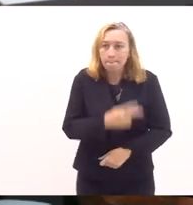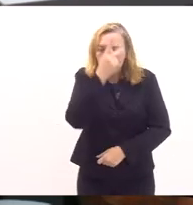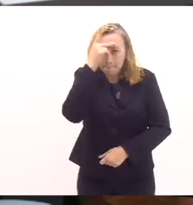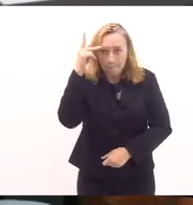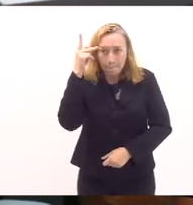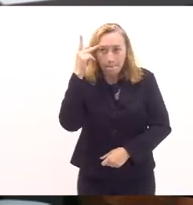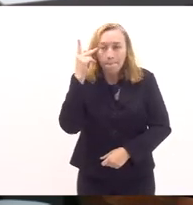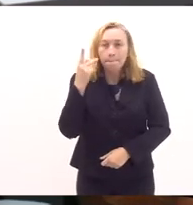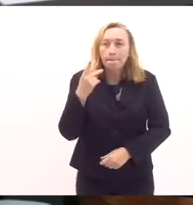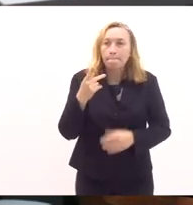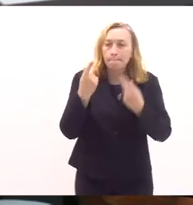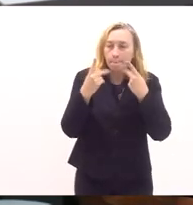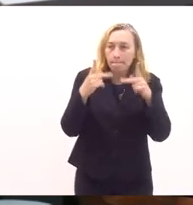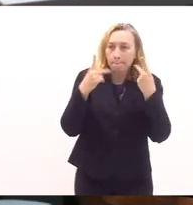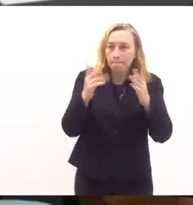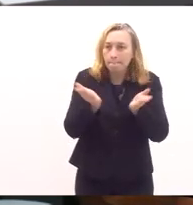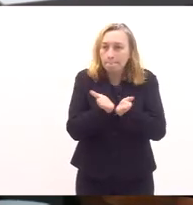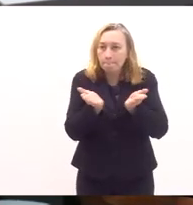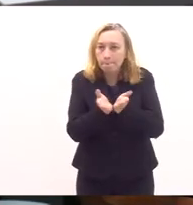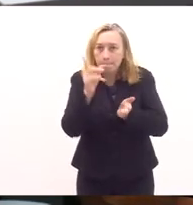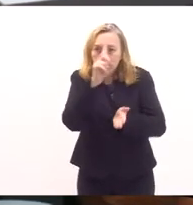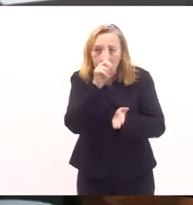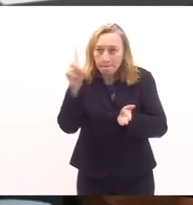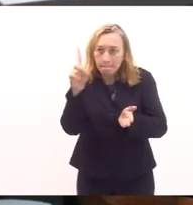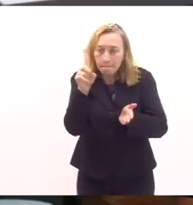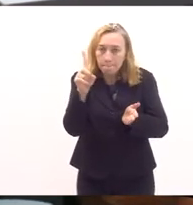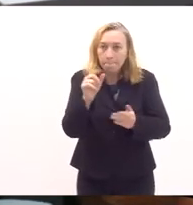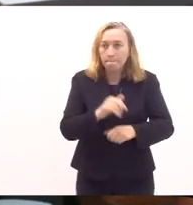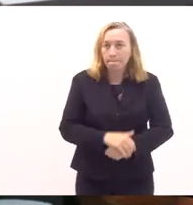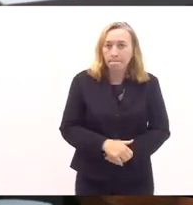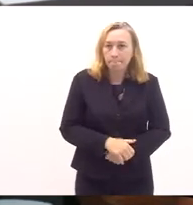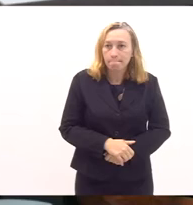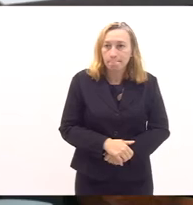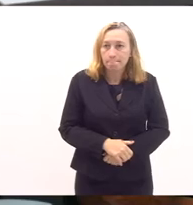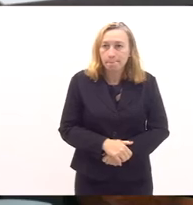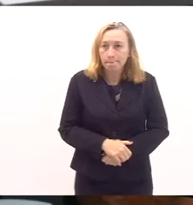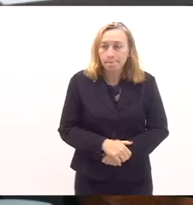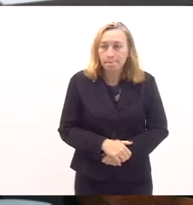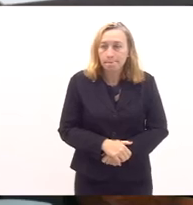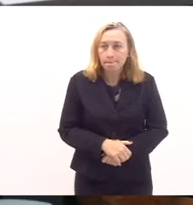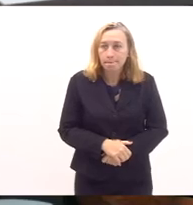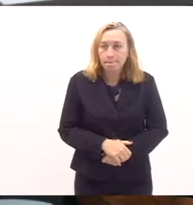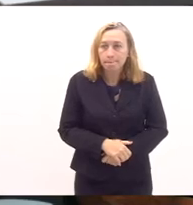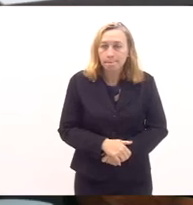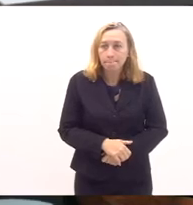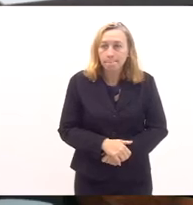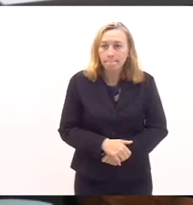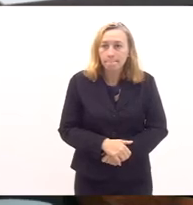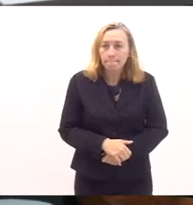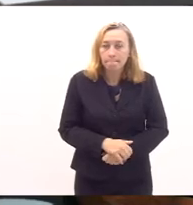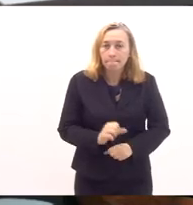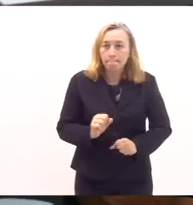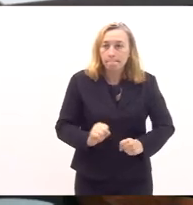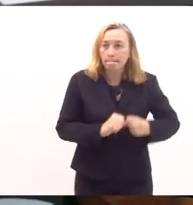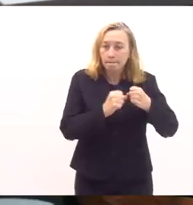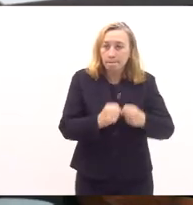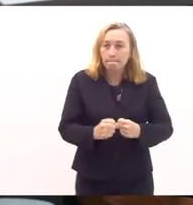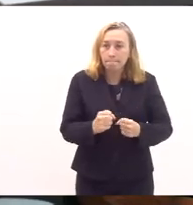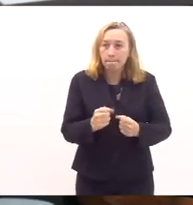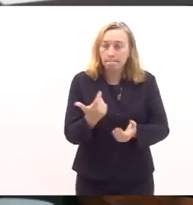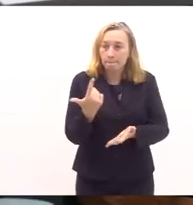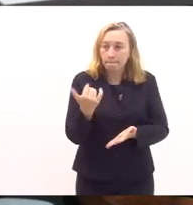que levam a palavra de Deus perante os seus fiéis, quando eles têm o poder da